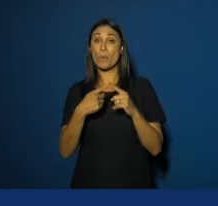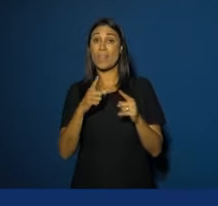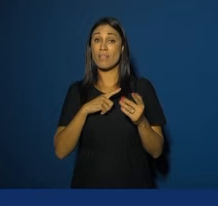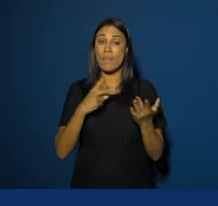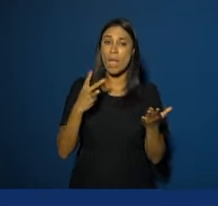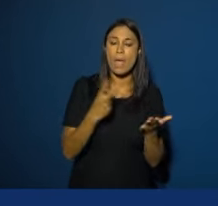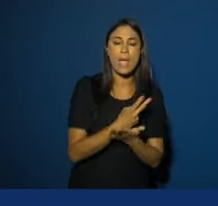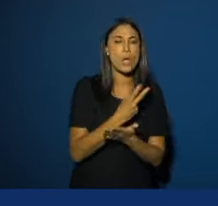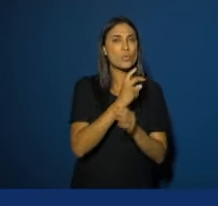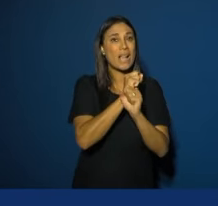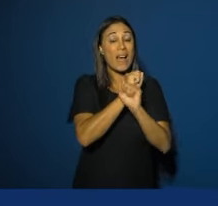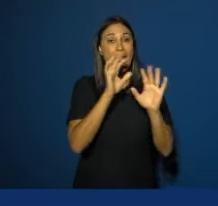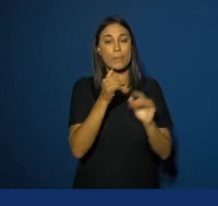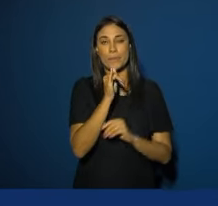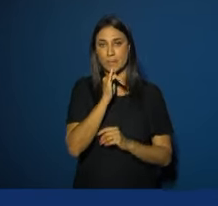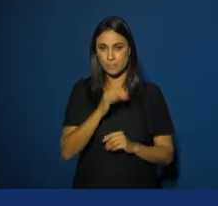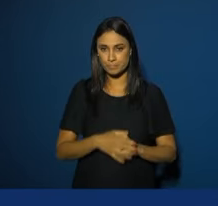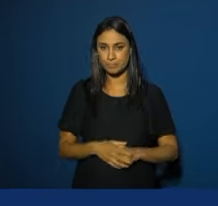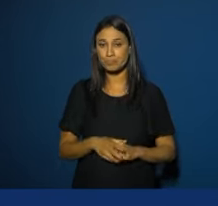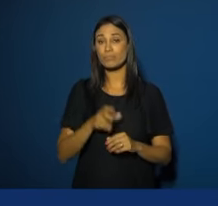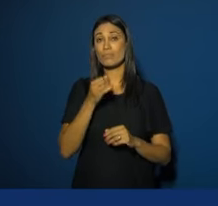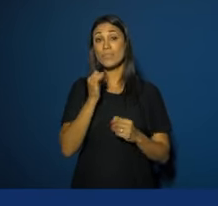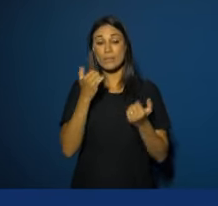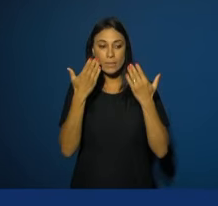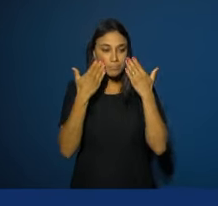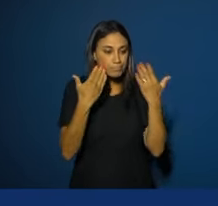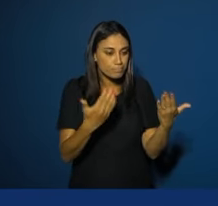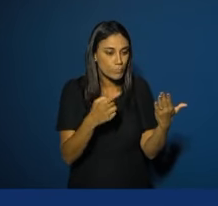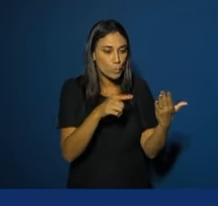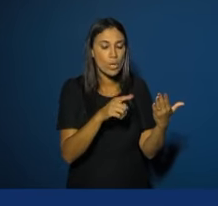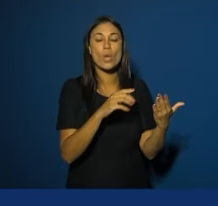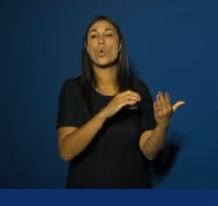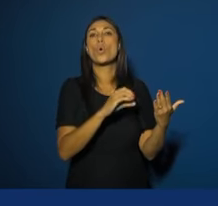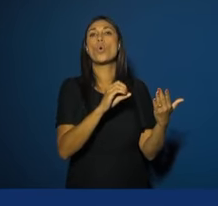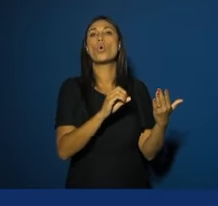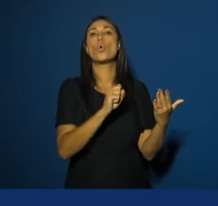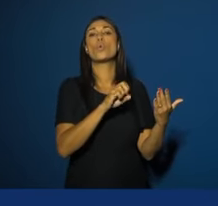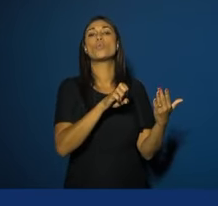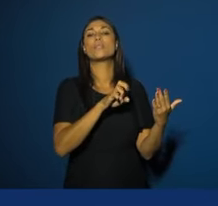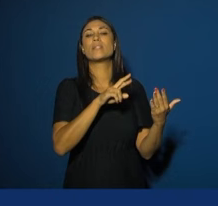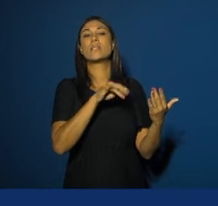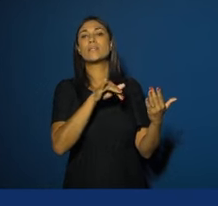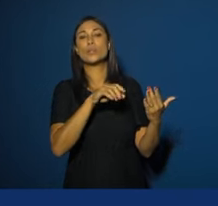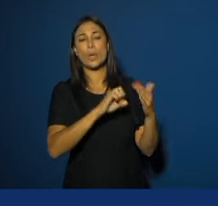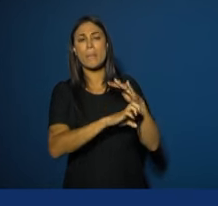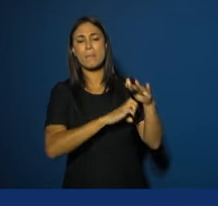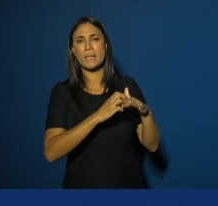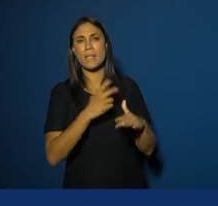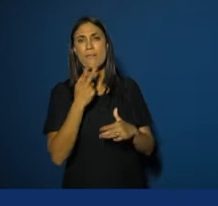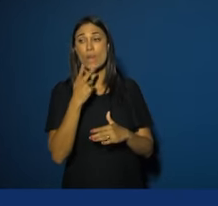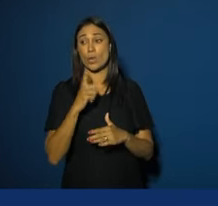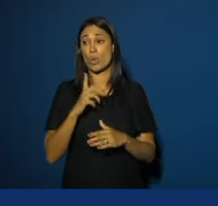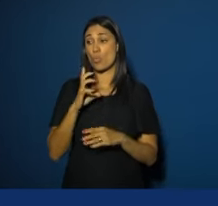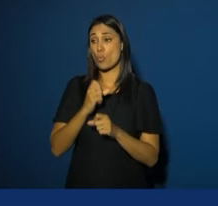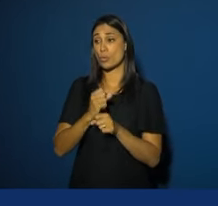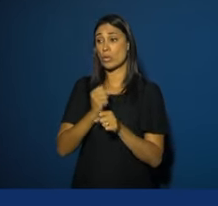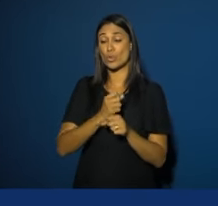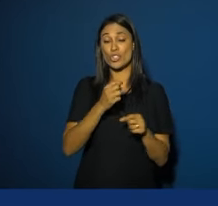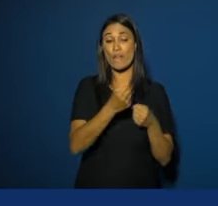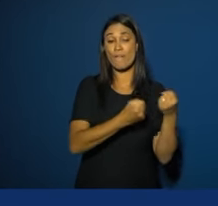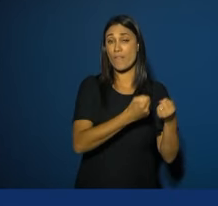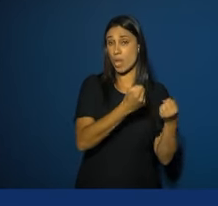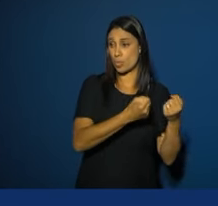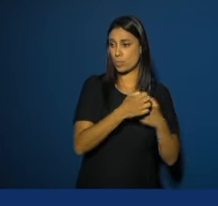ouve erros muito claros por exemplo você se depara com uma concessionária que diz olha eu tenho aqui um contador de veículos e ele